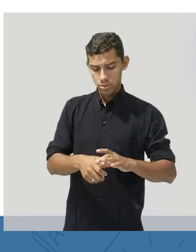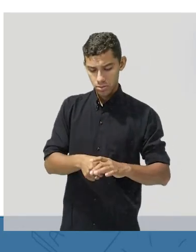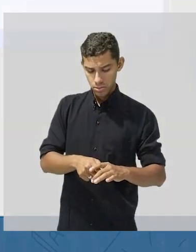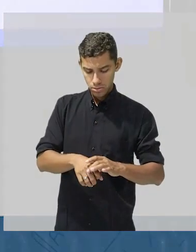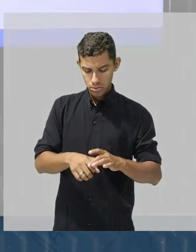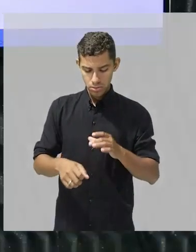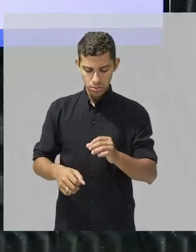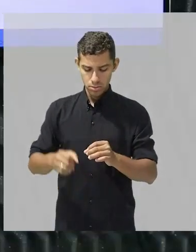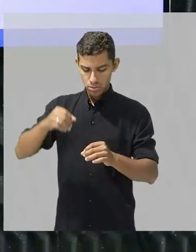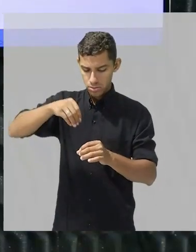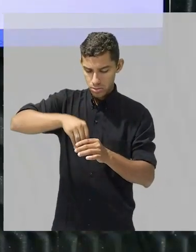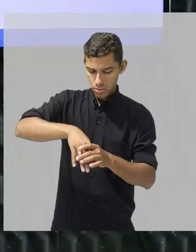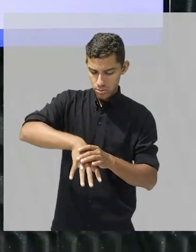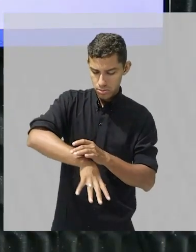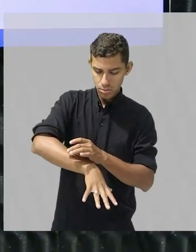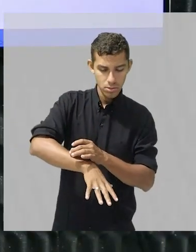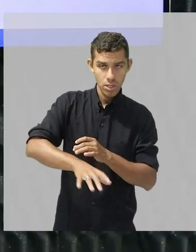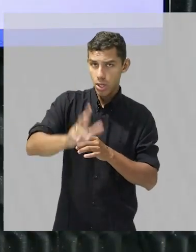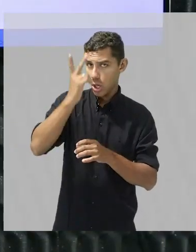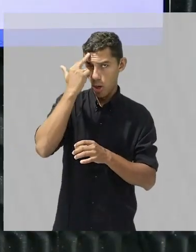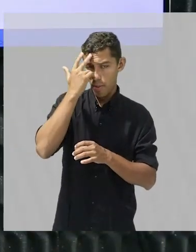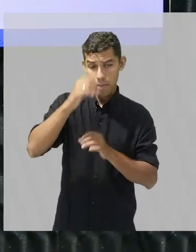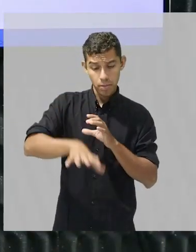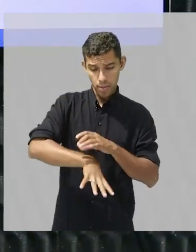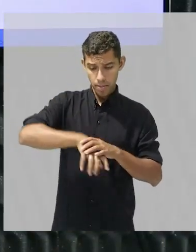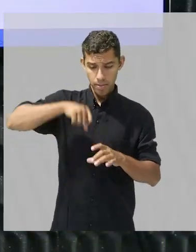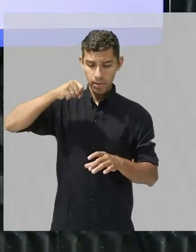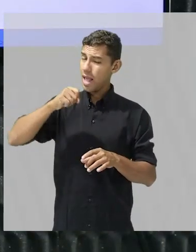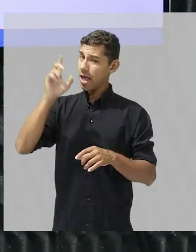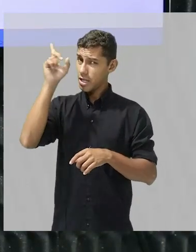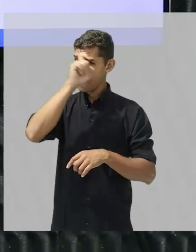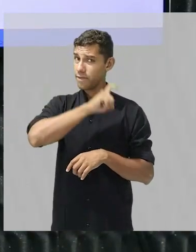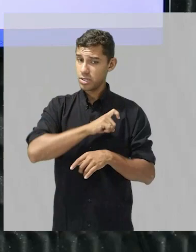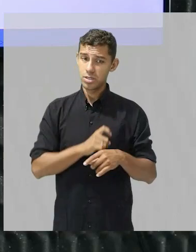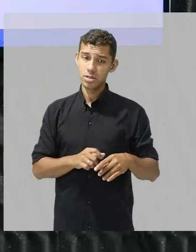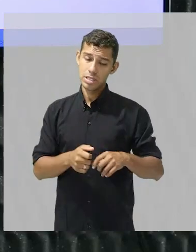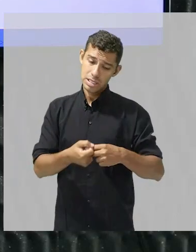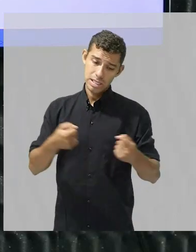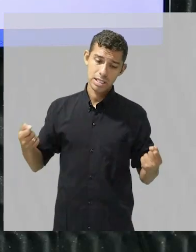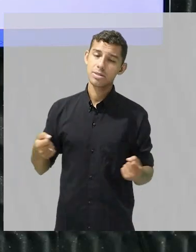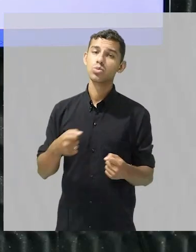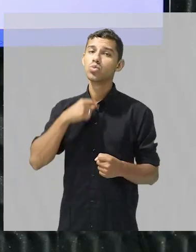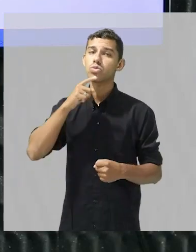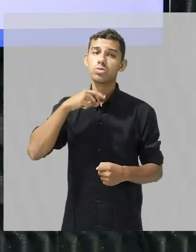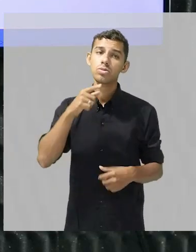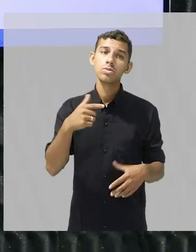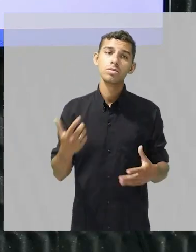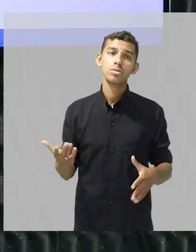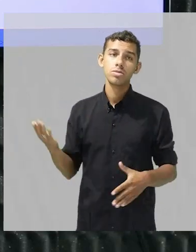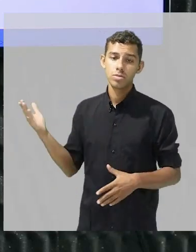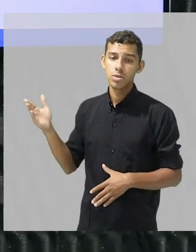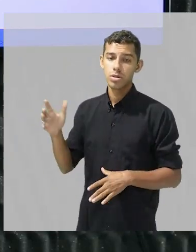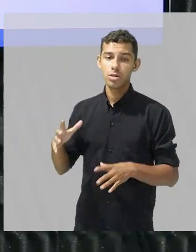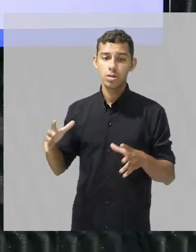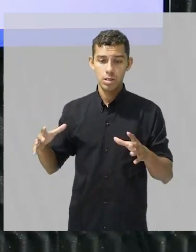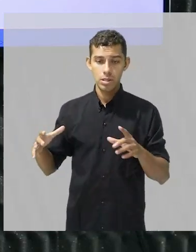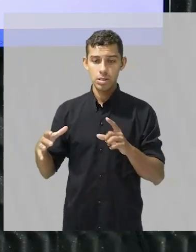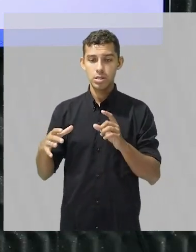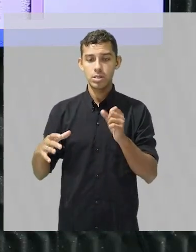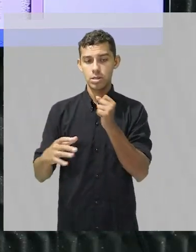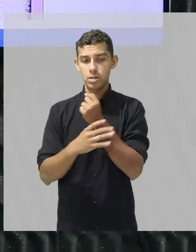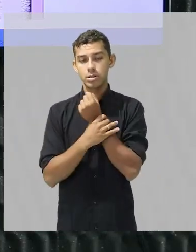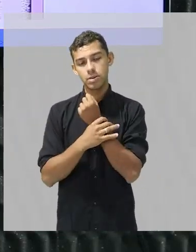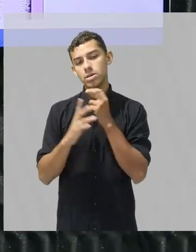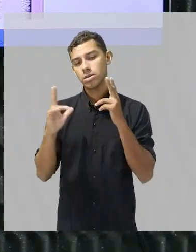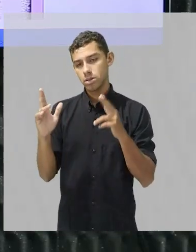tentar tirar, é difícil, né? Só se você rasgar a sacola para conseguir abrir, porque isso aqui ele prende. Como se, é